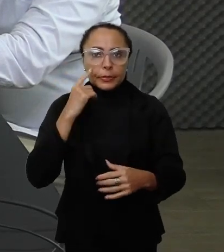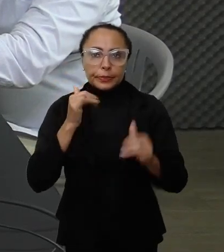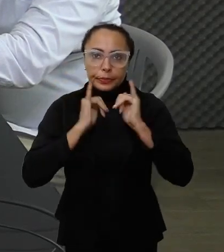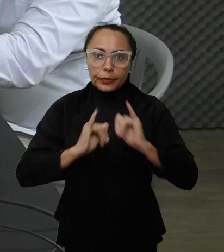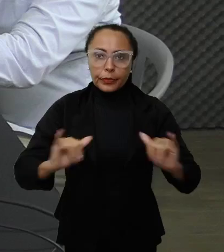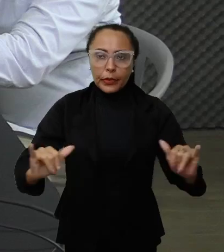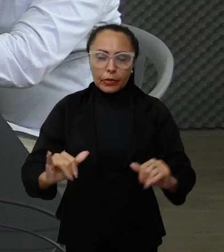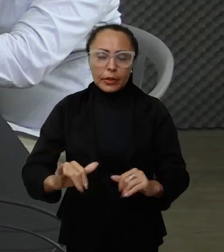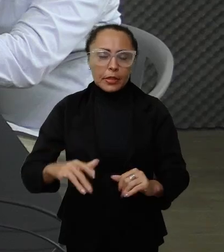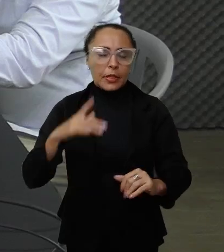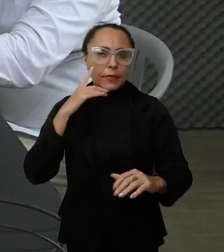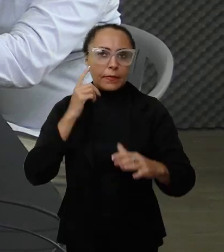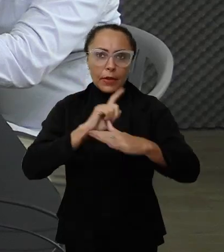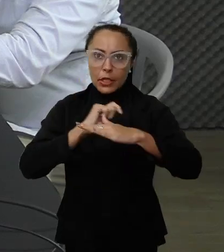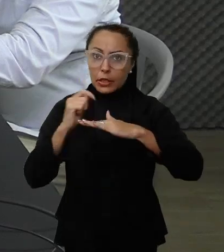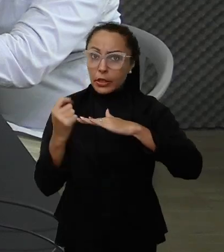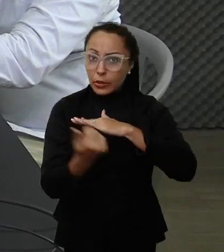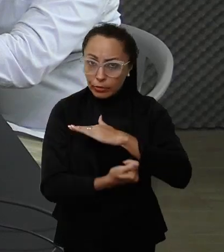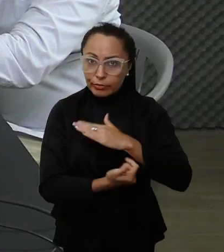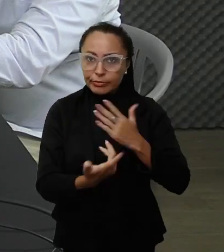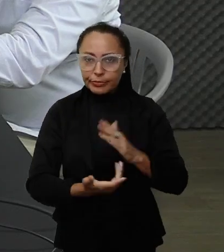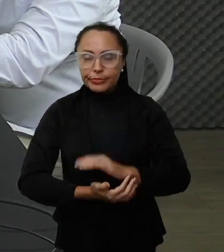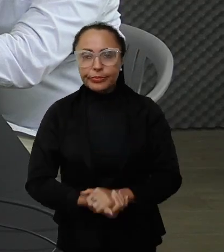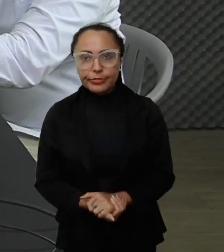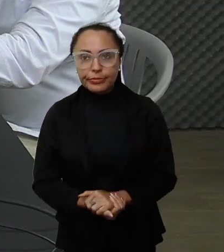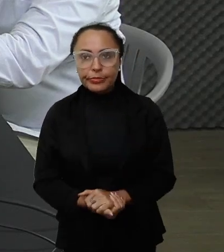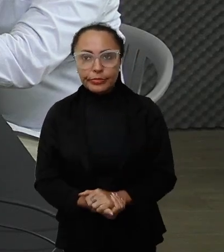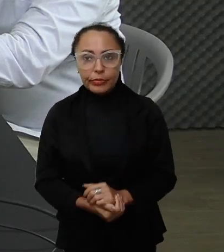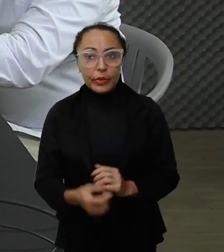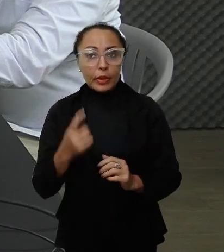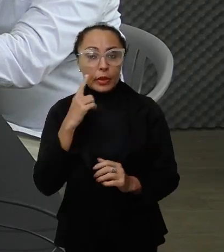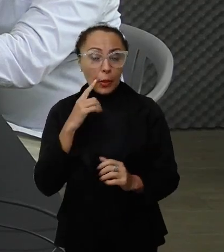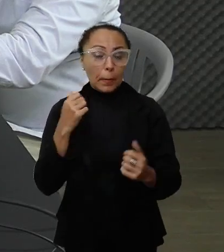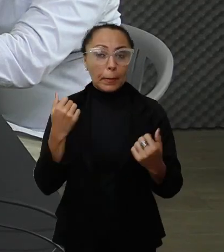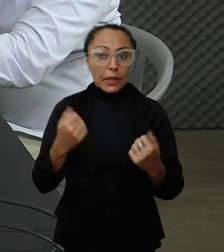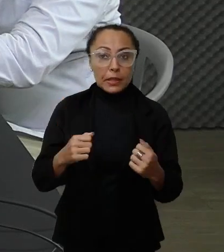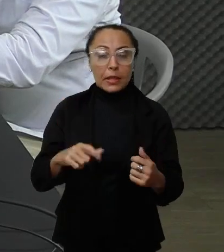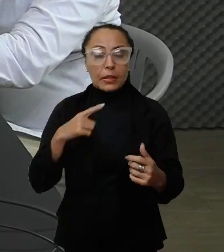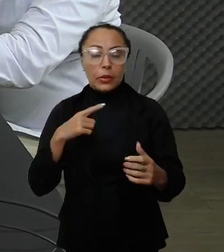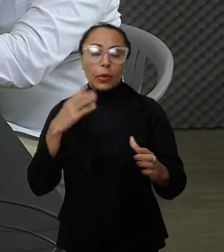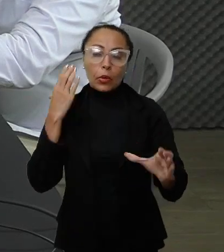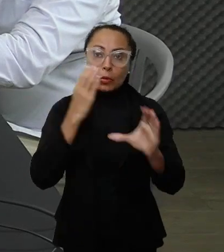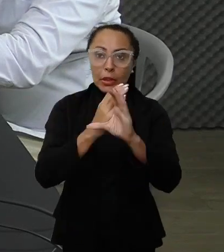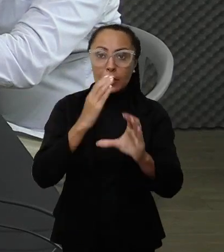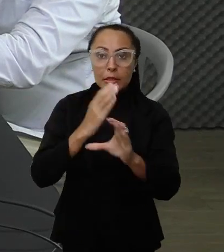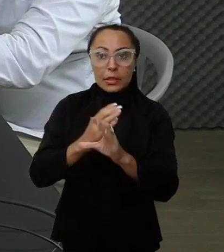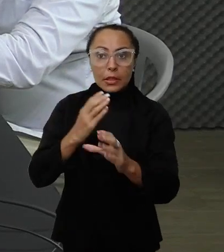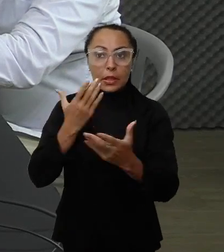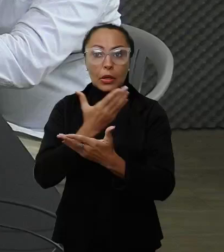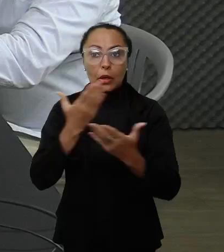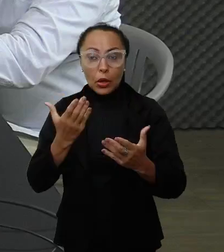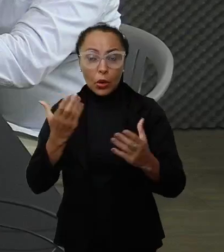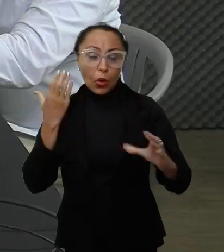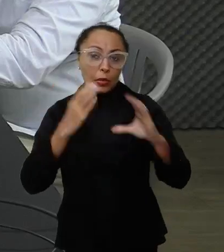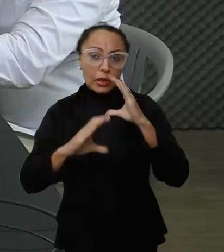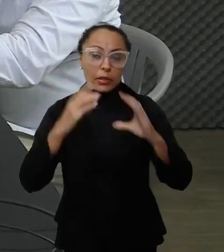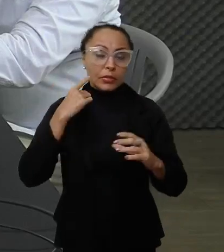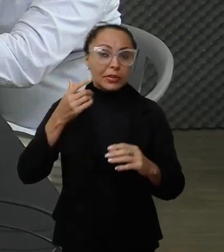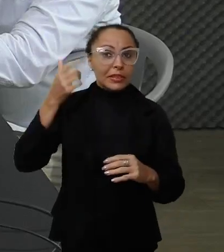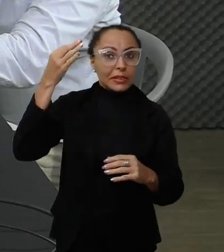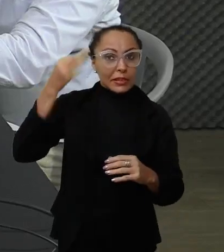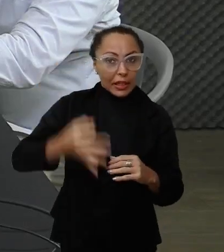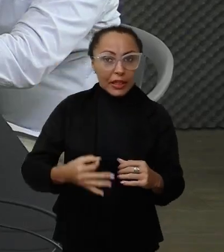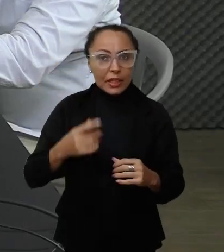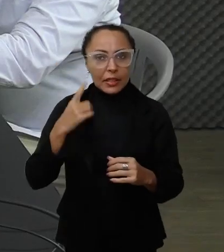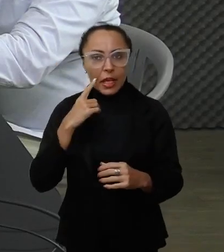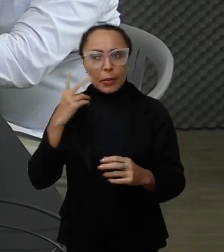falsas. E se não tem uma comunicação eficaz, uma comunicação que chegue junto, que saiba falar